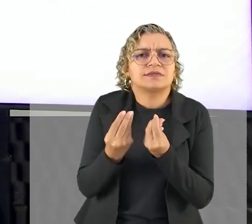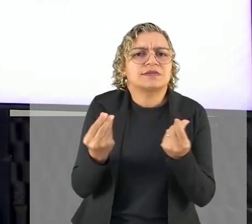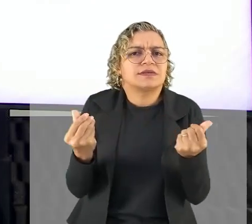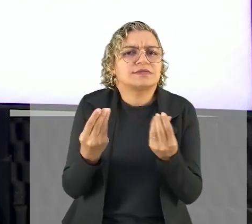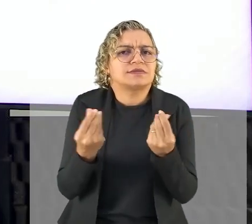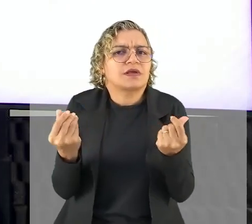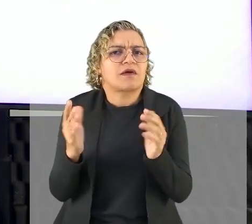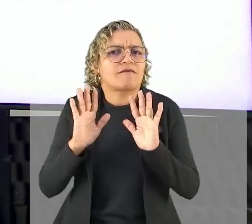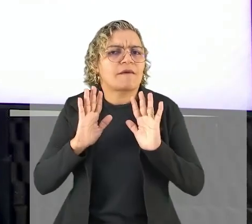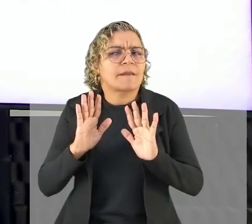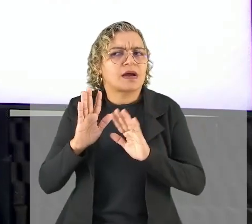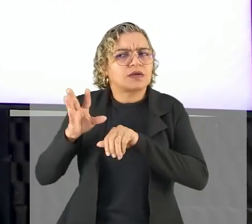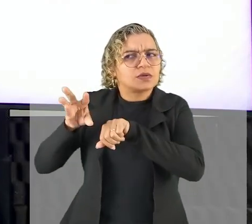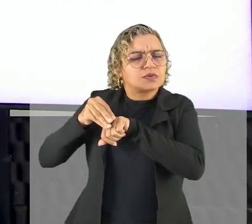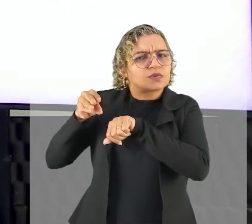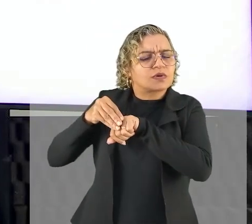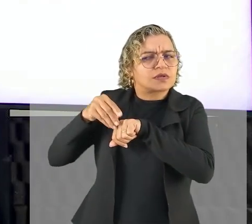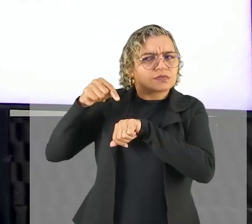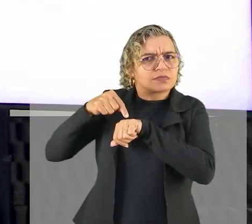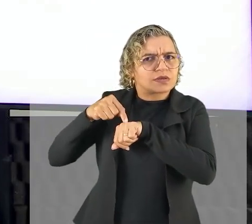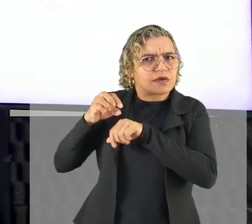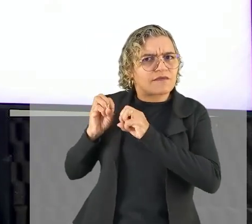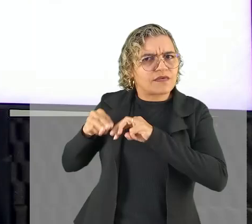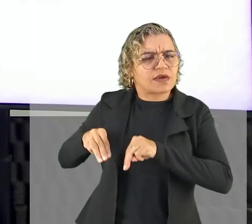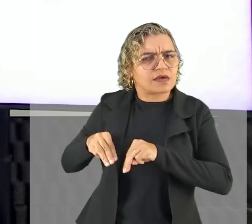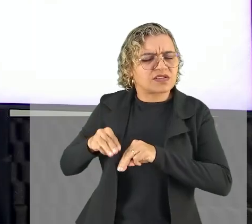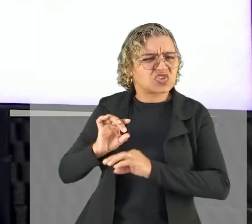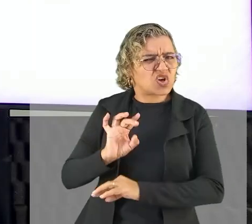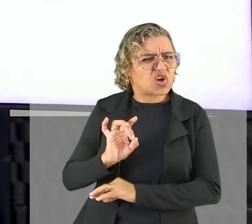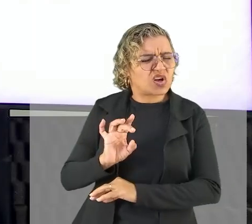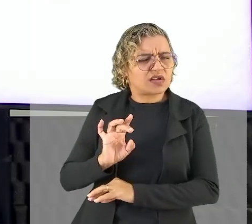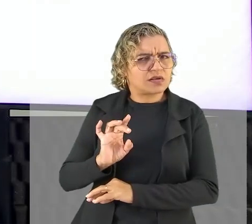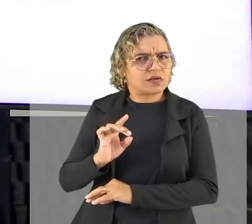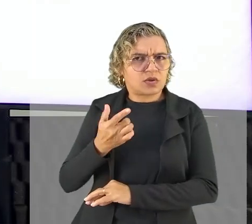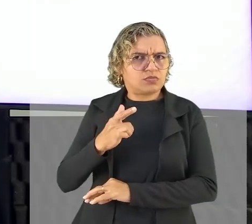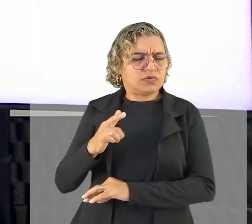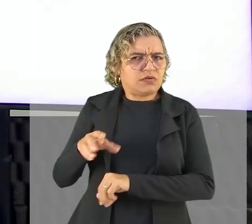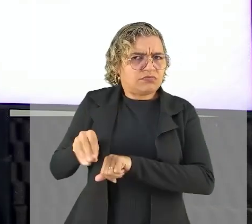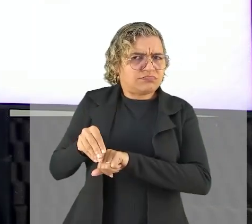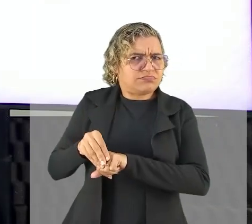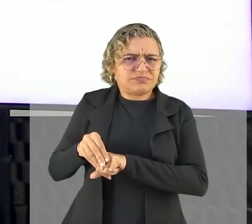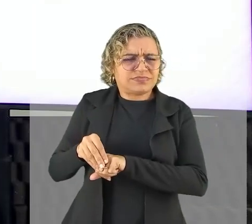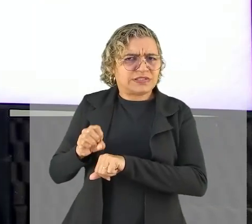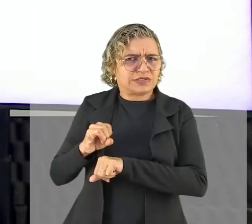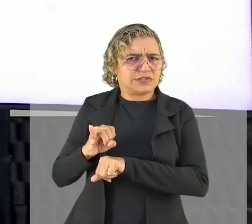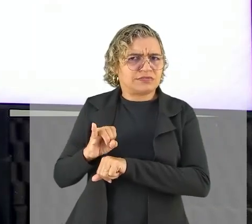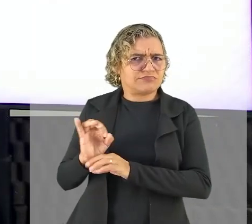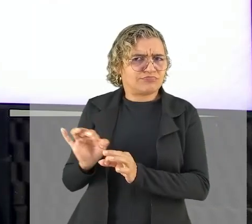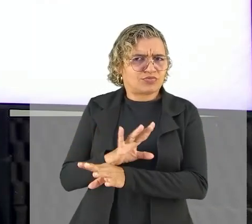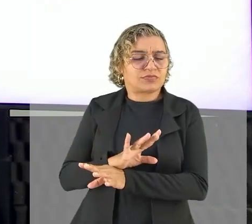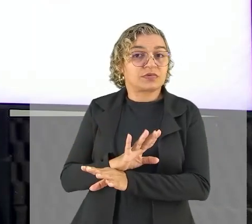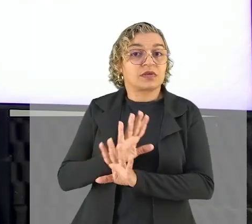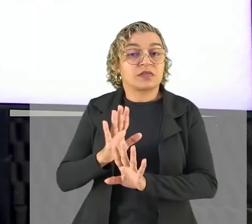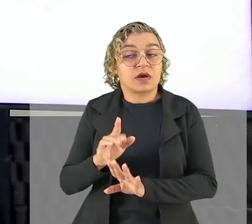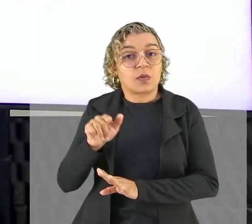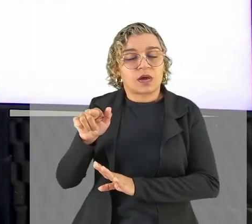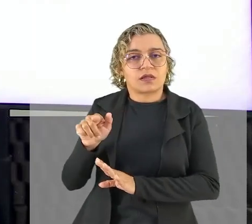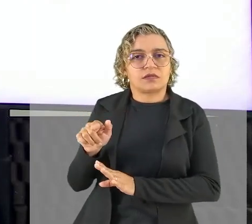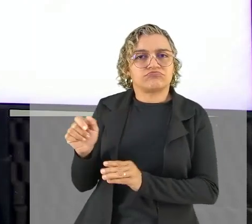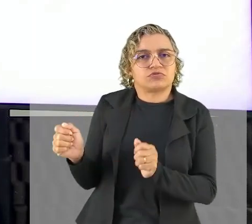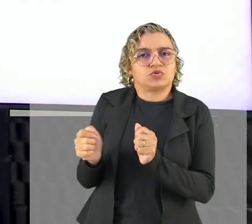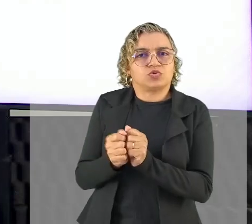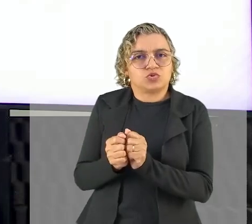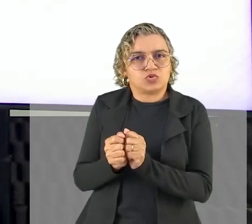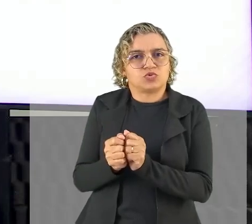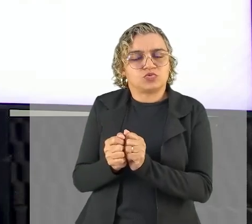Só que não é aqui que o conhecimento termina. E se fosse só isso, eu não teria conhecimento. Então ele vai juntar essa questão da sensibilidade